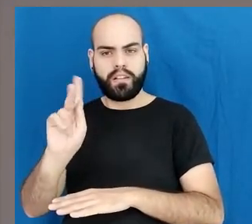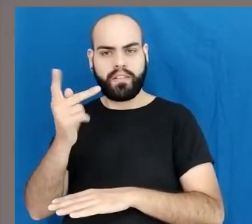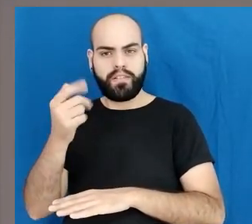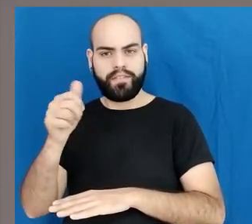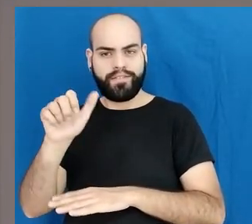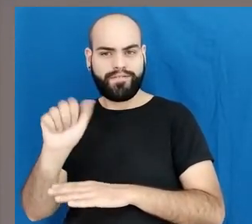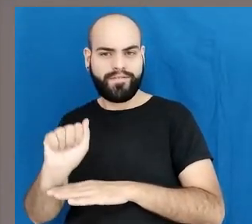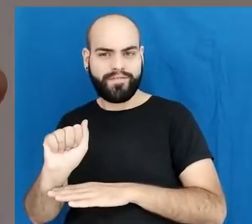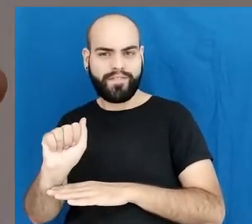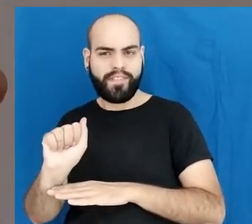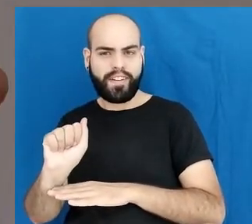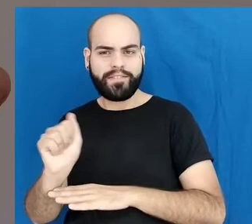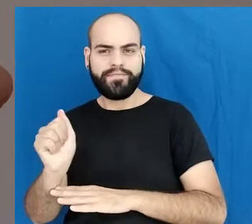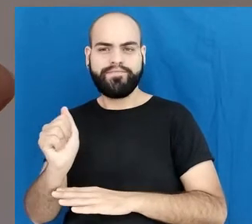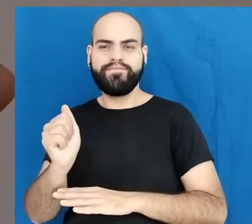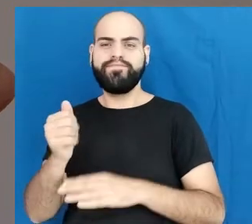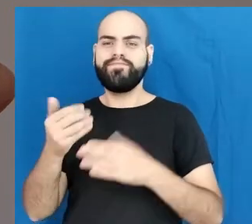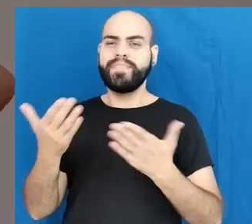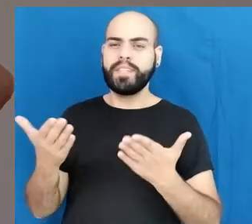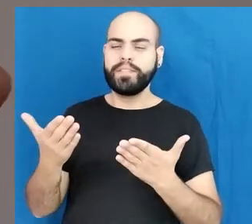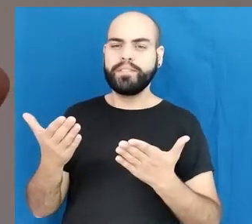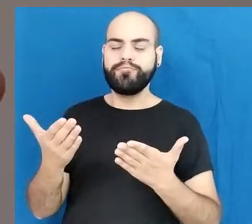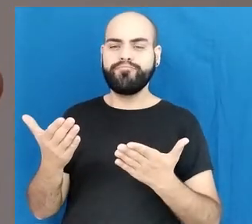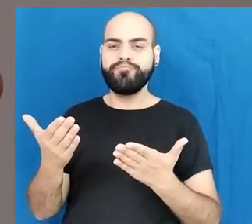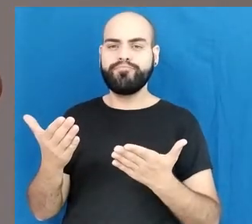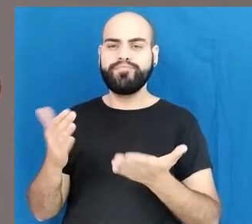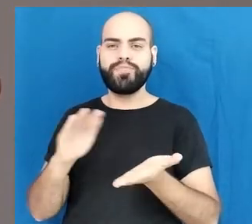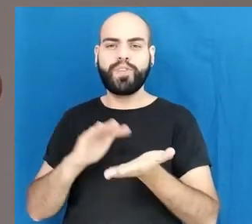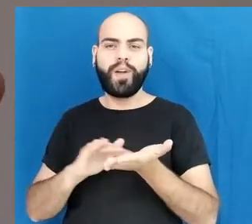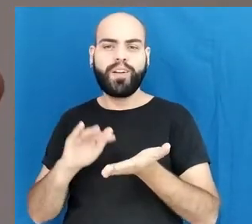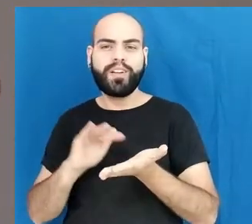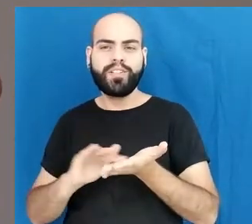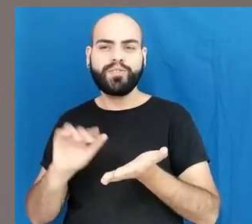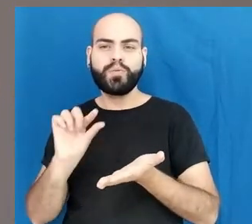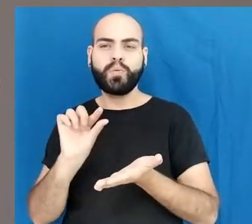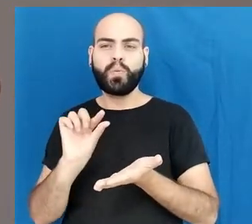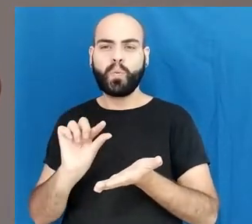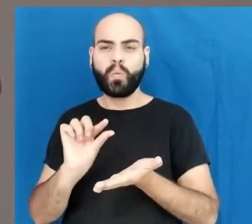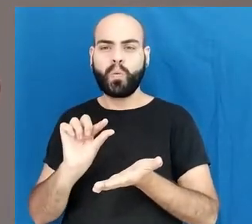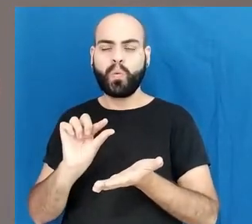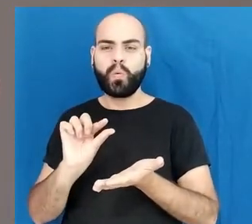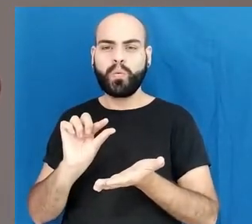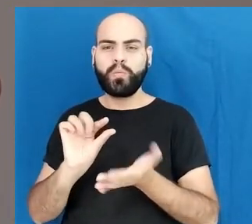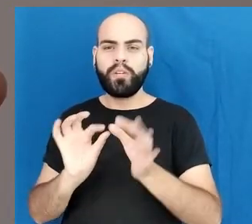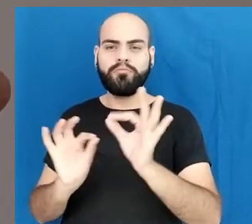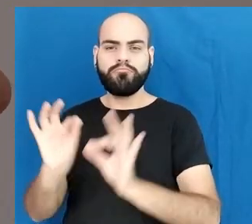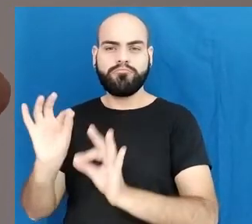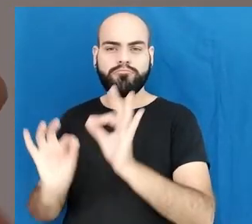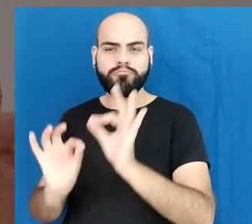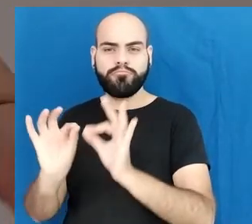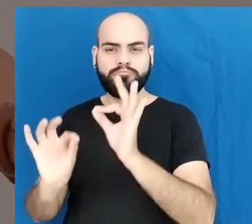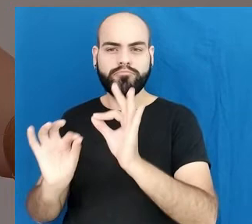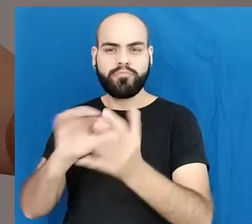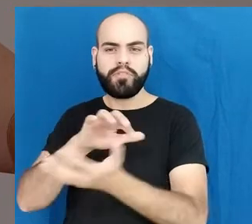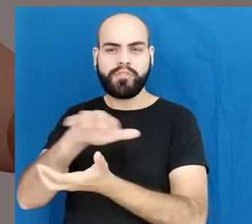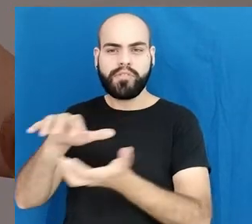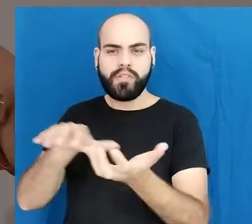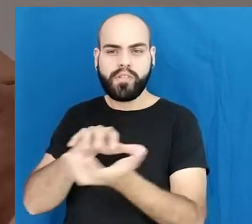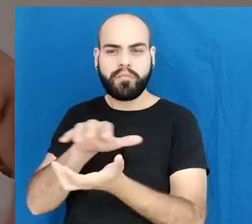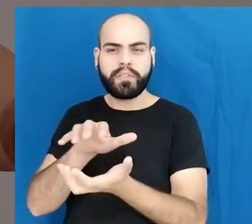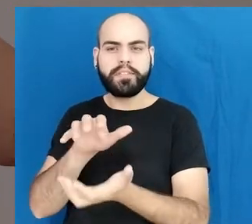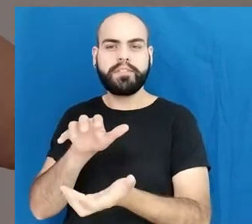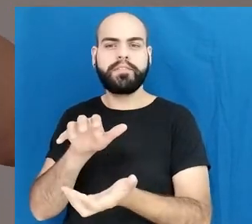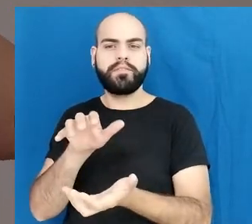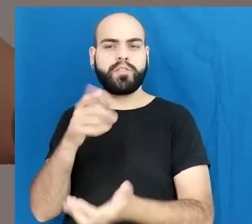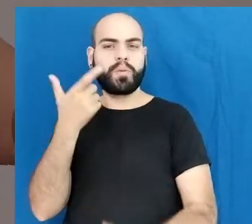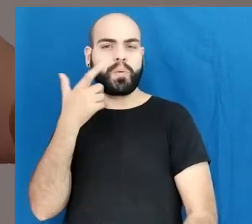falava disso. Na realidade, gastou-se muito pouco com a restauração,